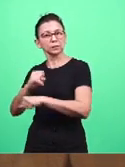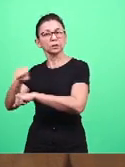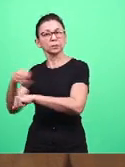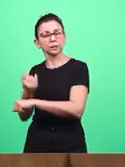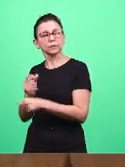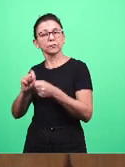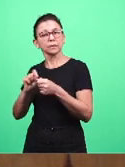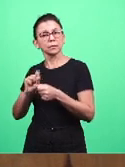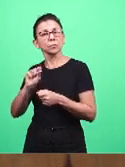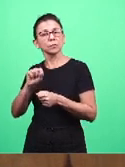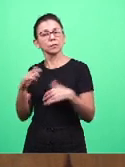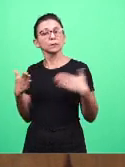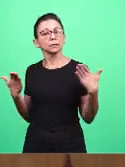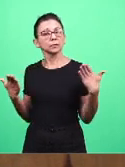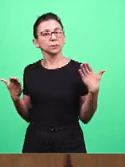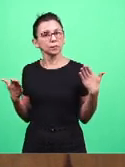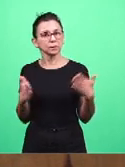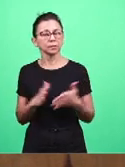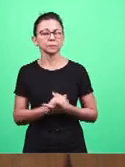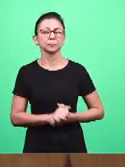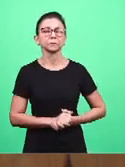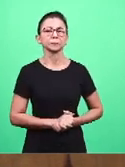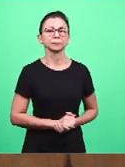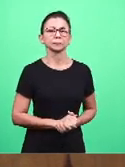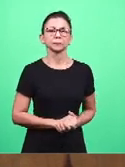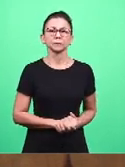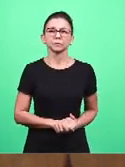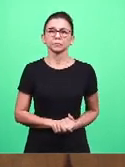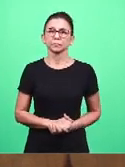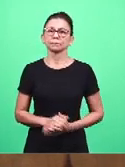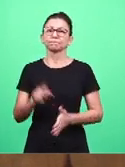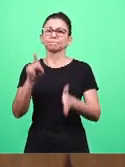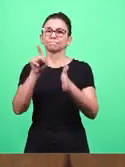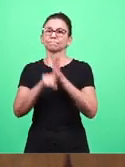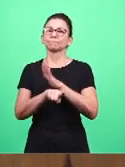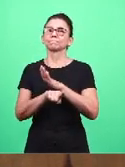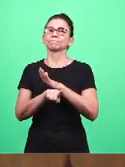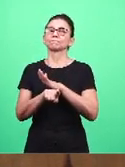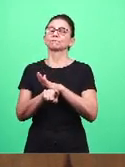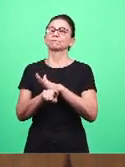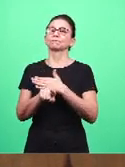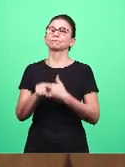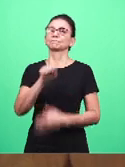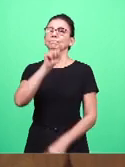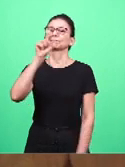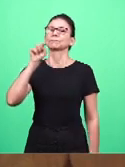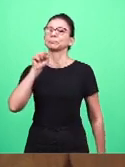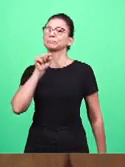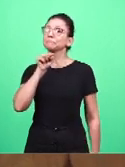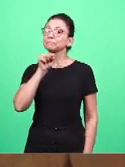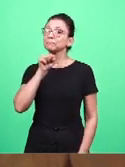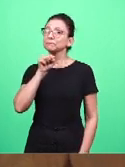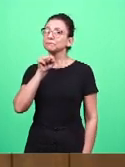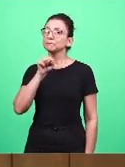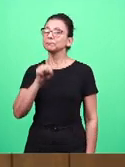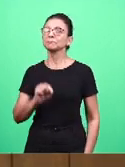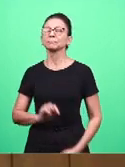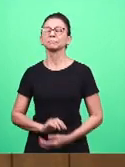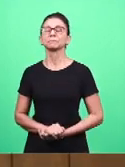dos muros, das portas, de certa forma, a confissão que Neemias